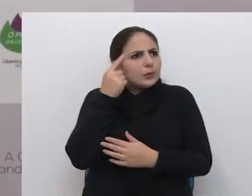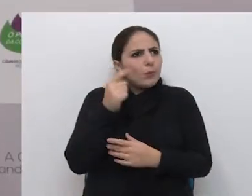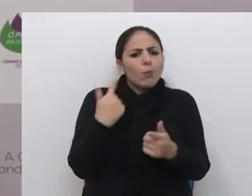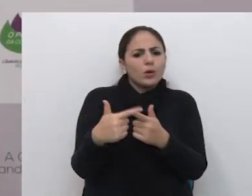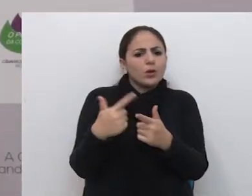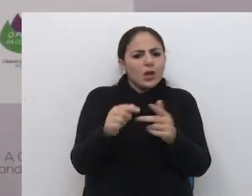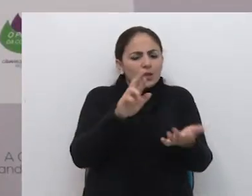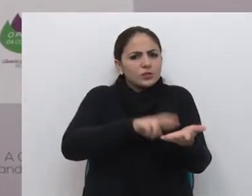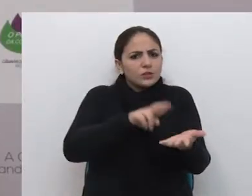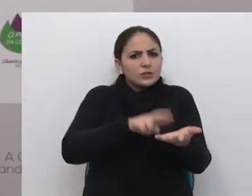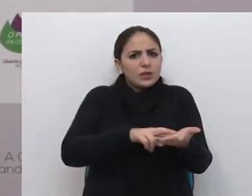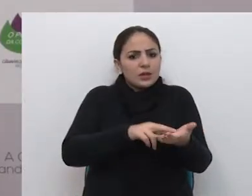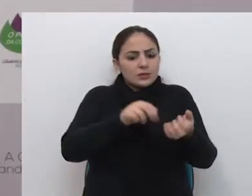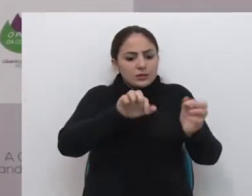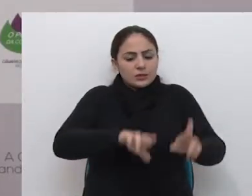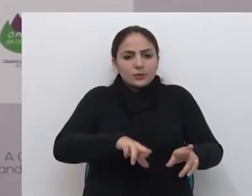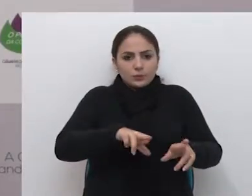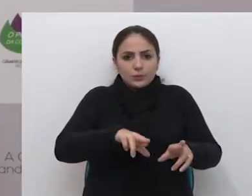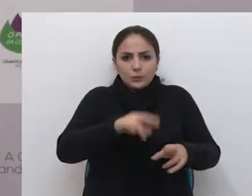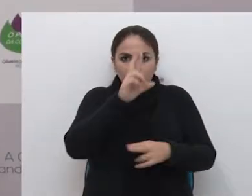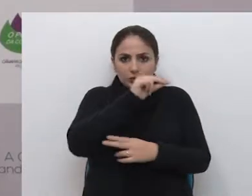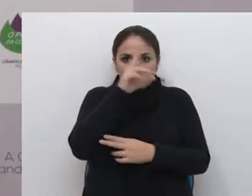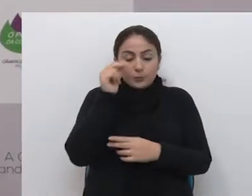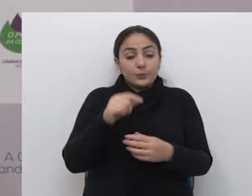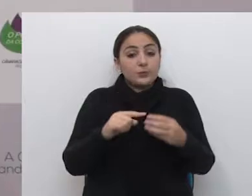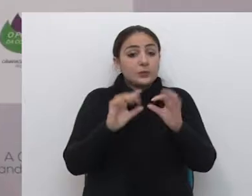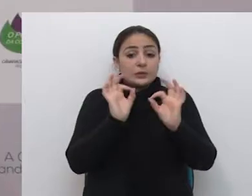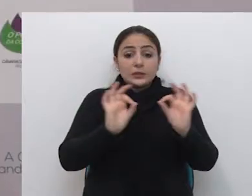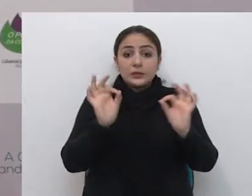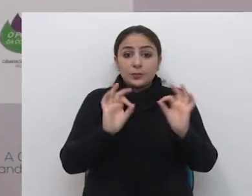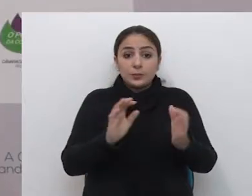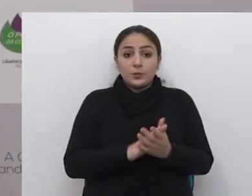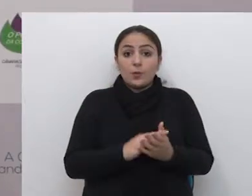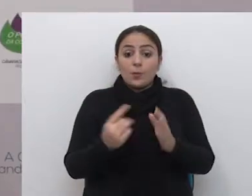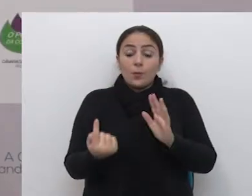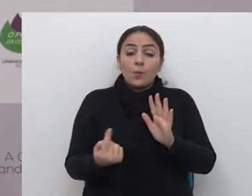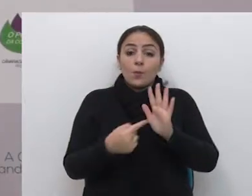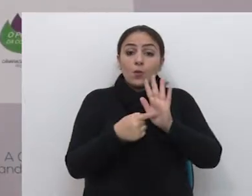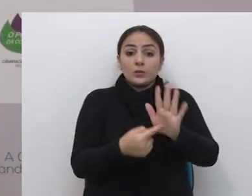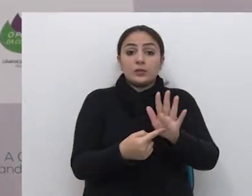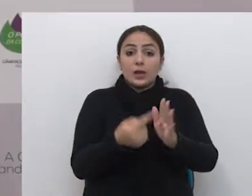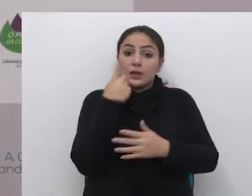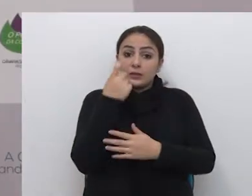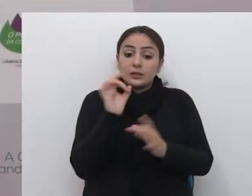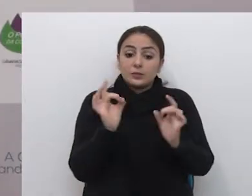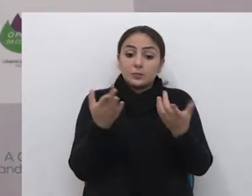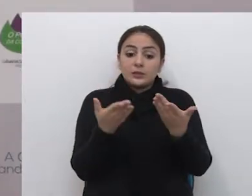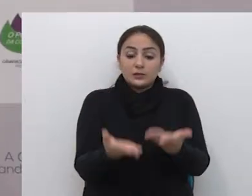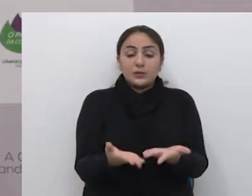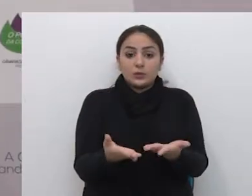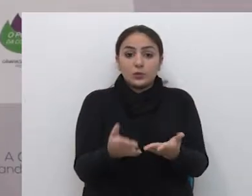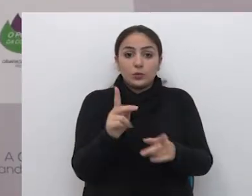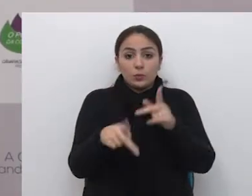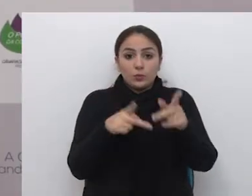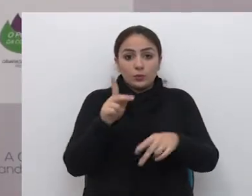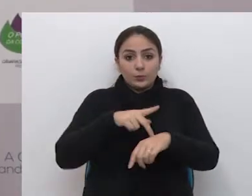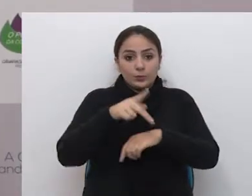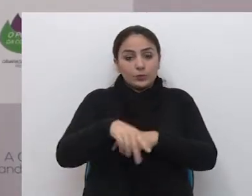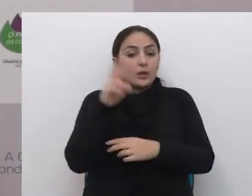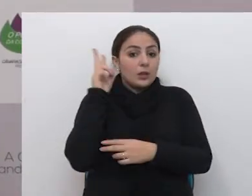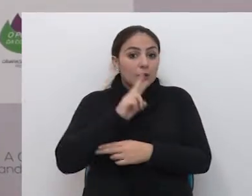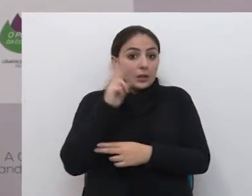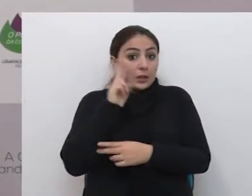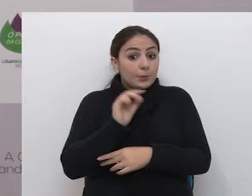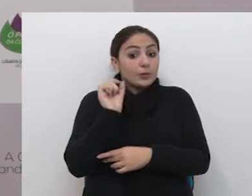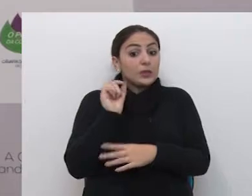regulamentar isso na esfera municipal? Por motivos bem simples. Primeiro, para demonstrar o objetivo e interesse específico do povo de Passo Fundo de regulamentar essa questão,